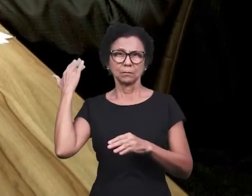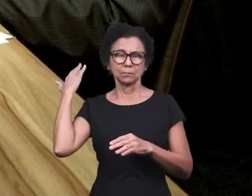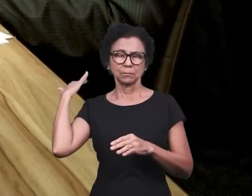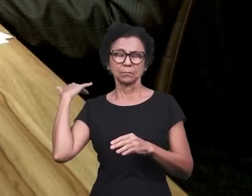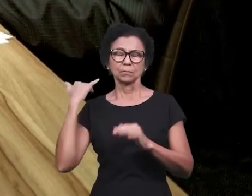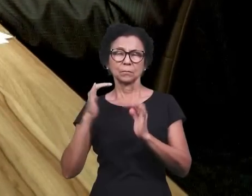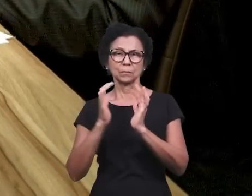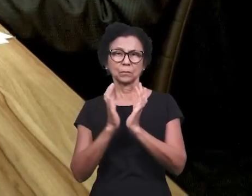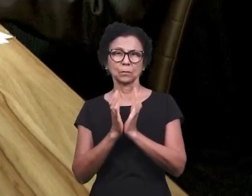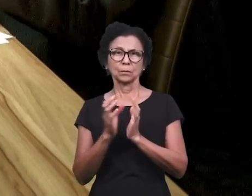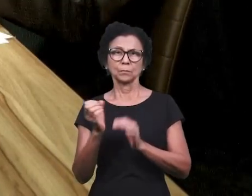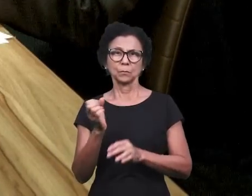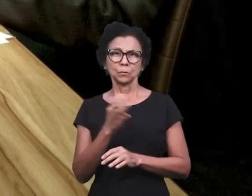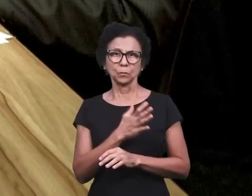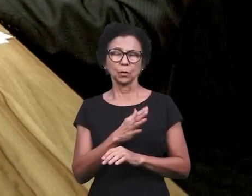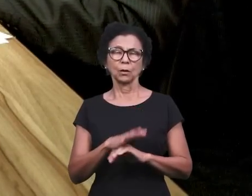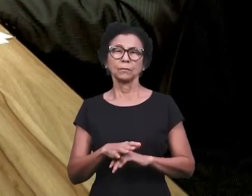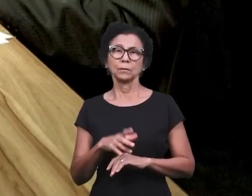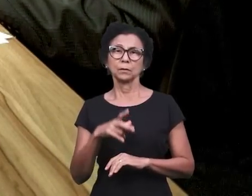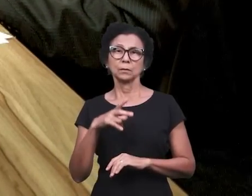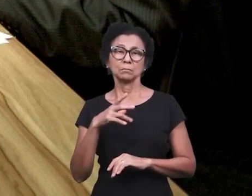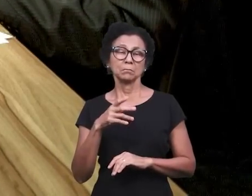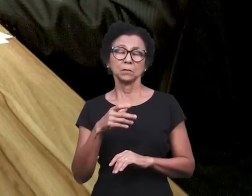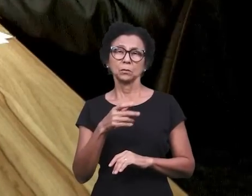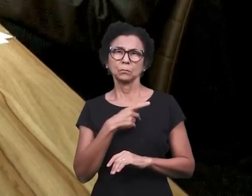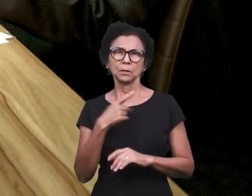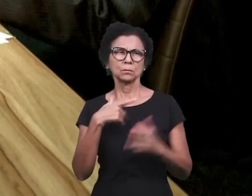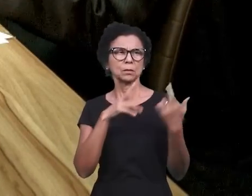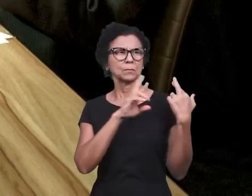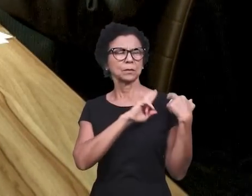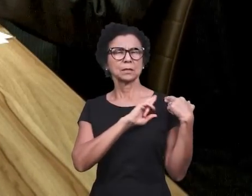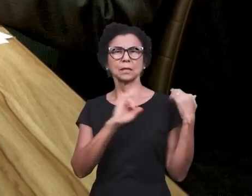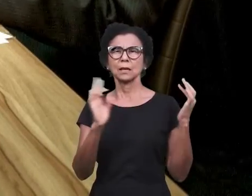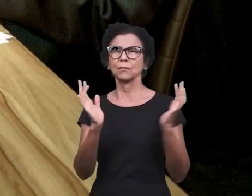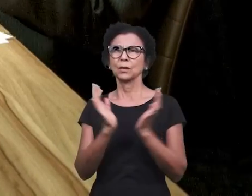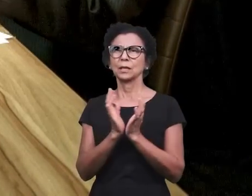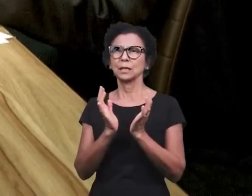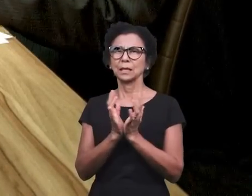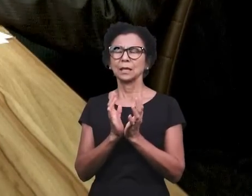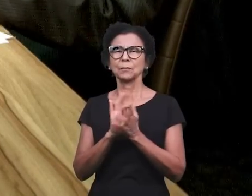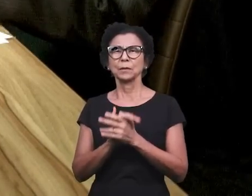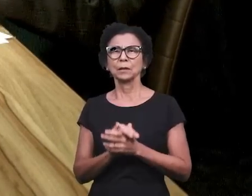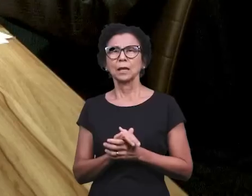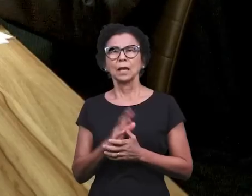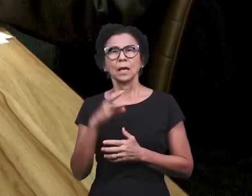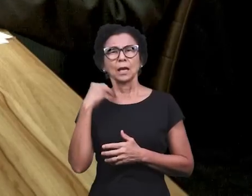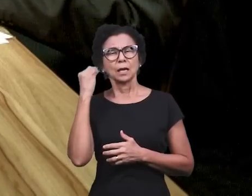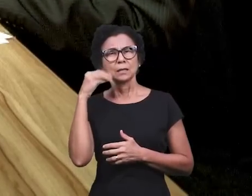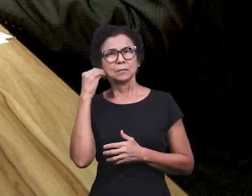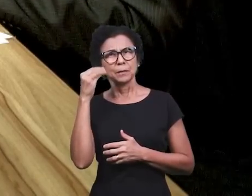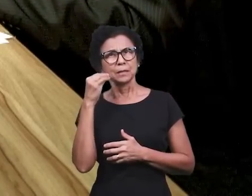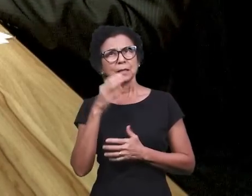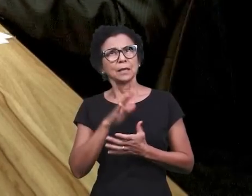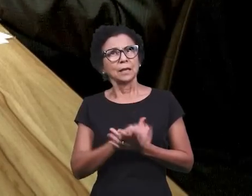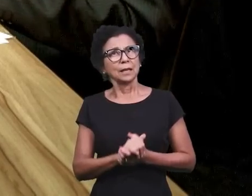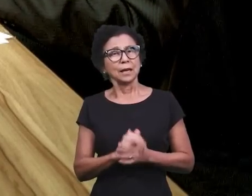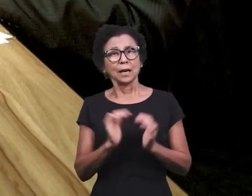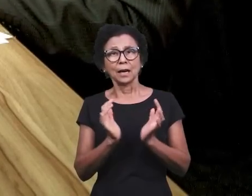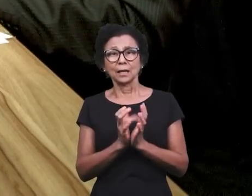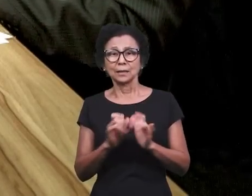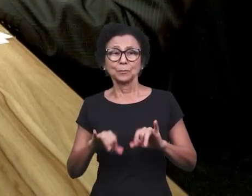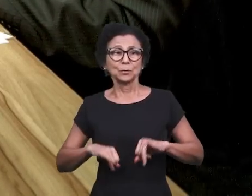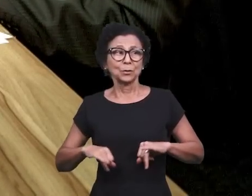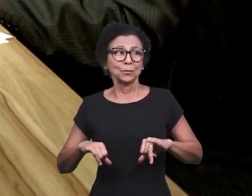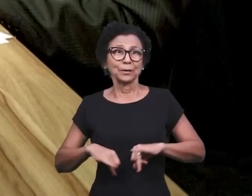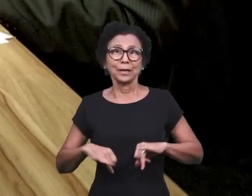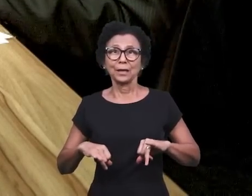2011, o pastor que estava responsável pela equipe, ele ouvindo lá a minha experiência, toda aquela batalha, porque a equipe também sofreu, Todo né? mundo estava